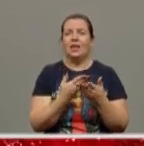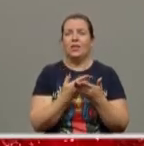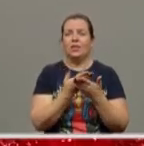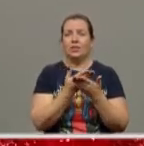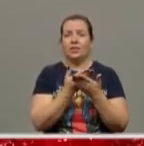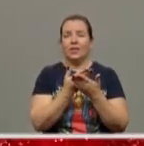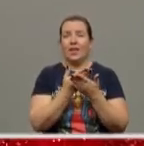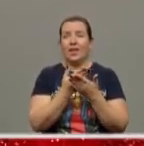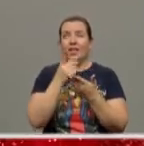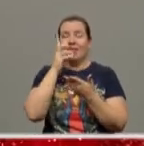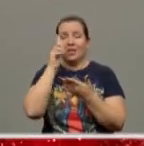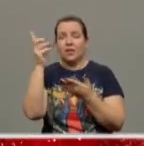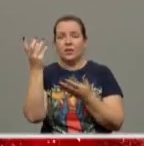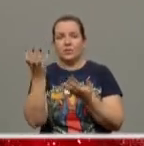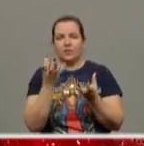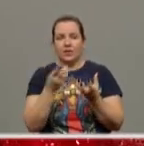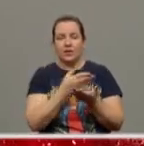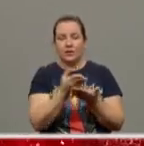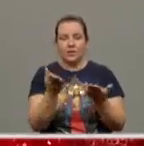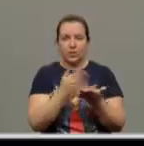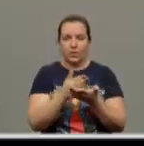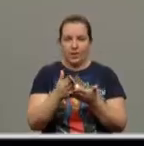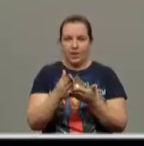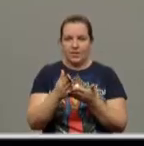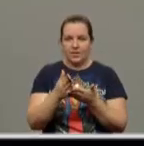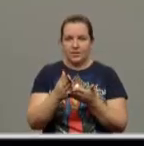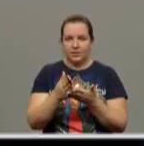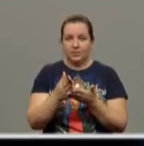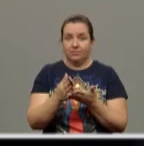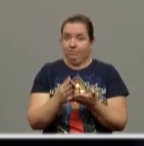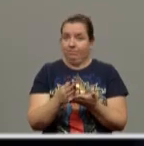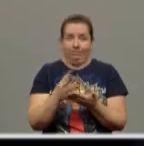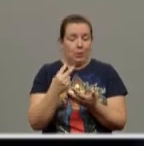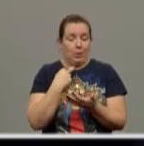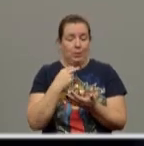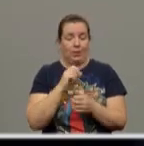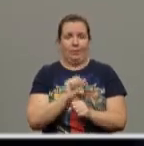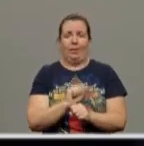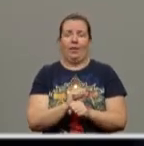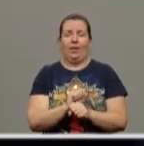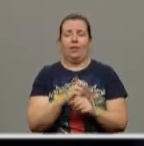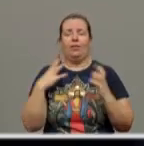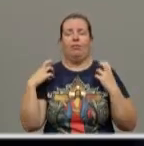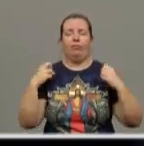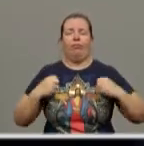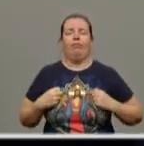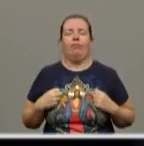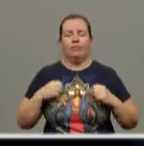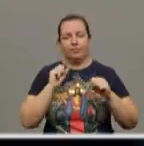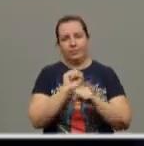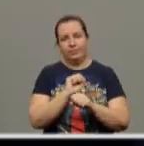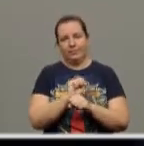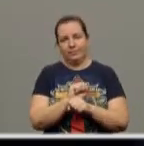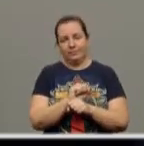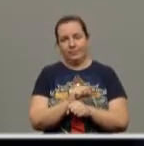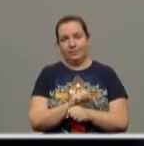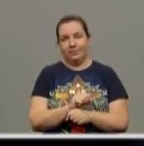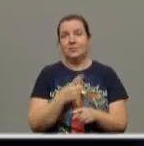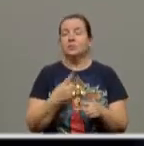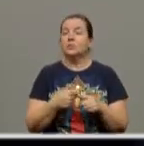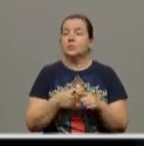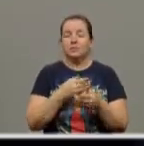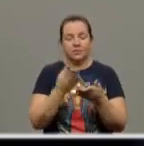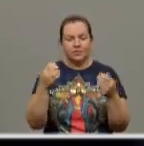tome atitude, saia do seu lugar e você comece a fazer aquilo que Ele quer que você faça, para dar dignidade também